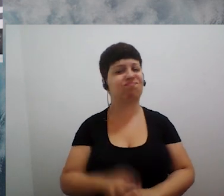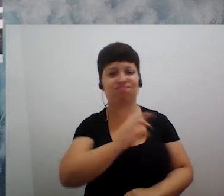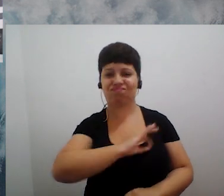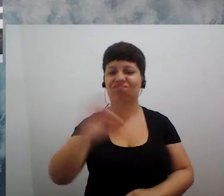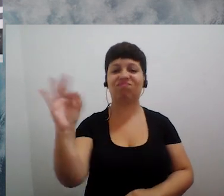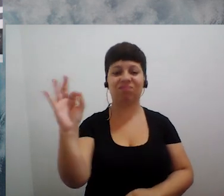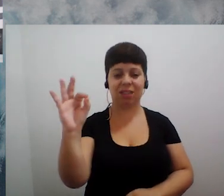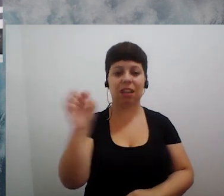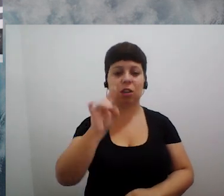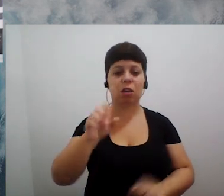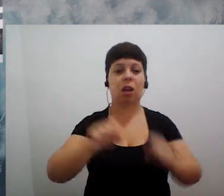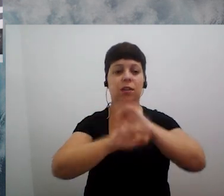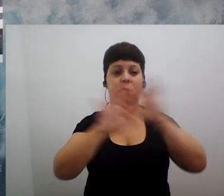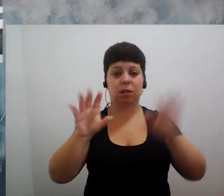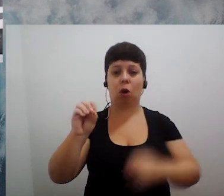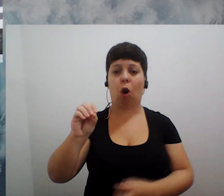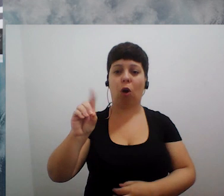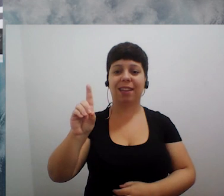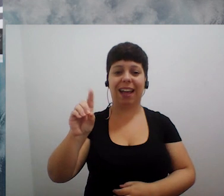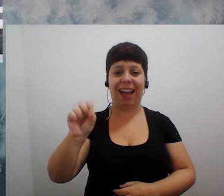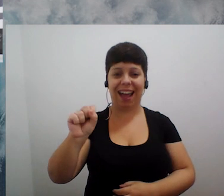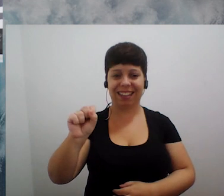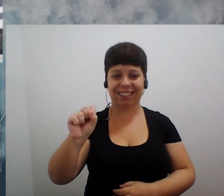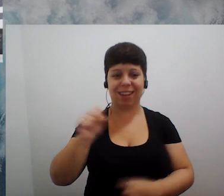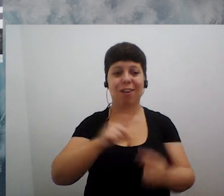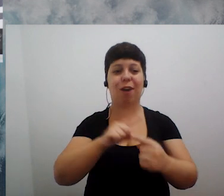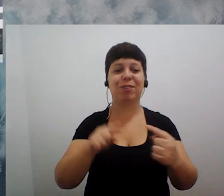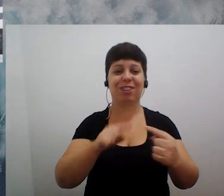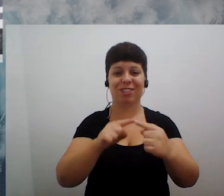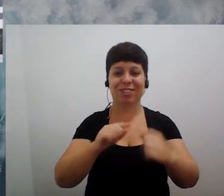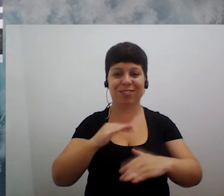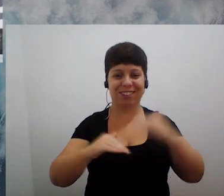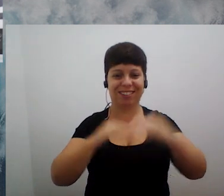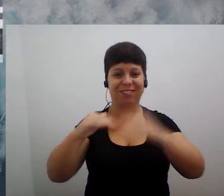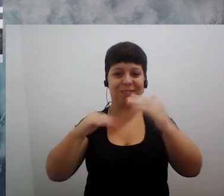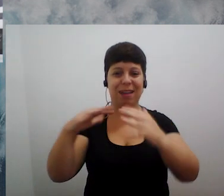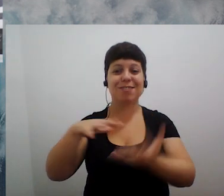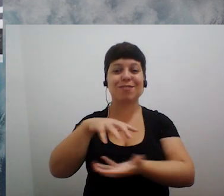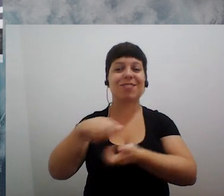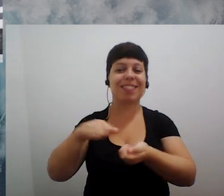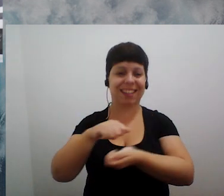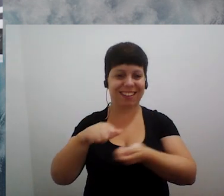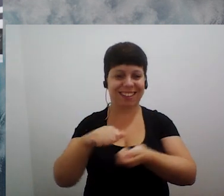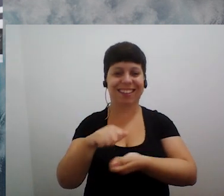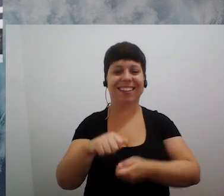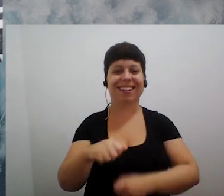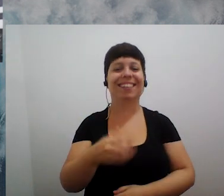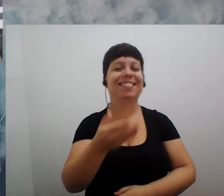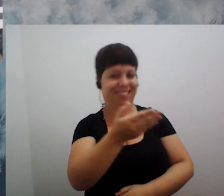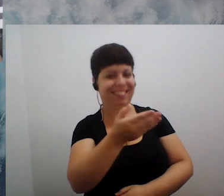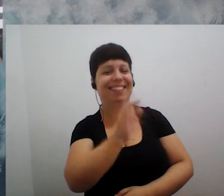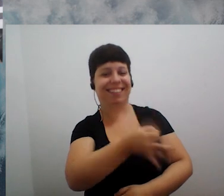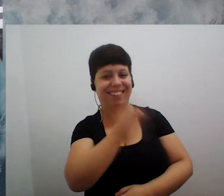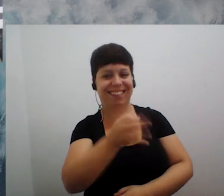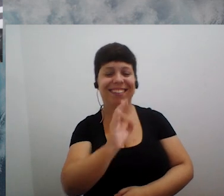também. Show de bola. E só para esclarecer, gente, o ODS é o Objetivo de Desenvolvimento Sustentável.